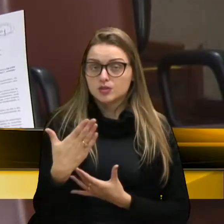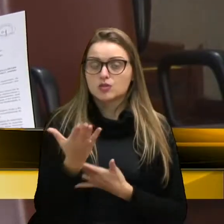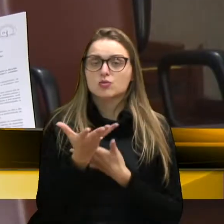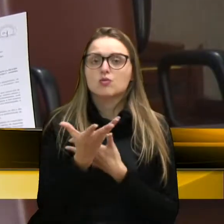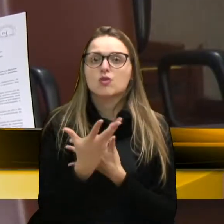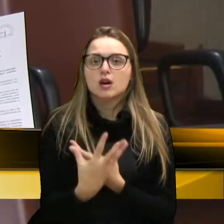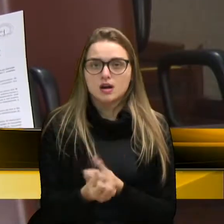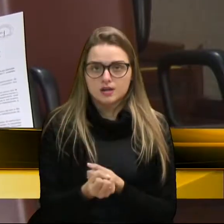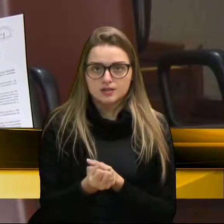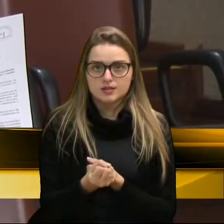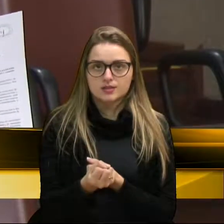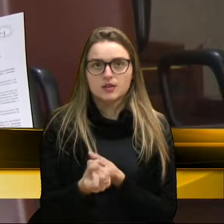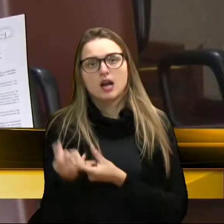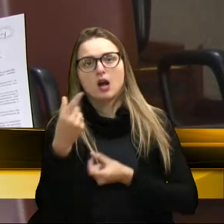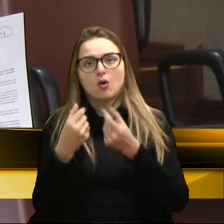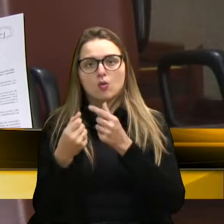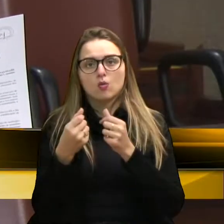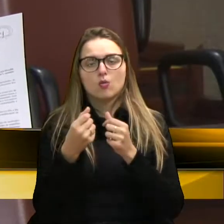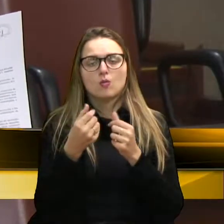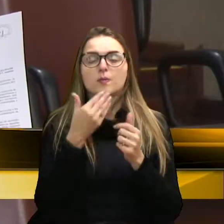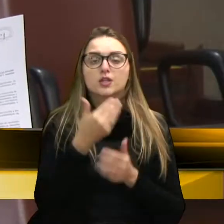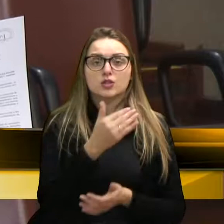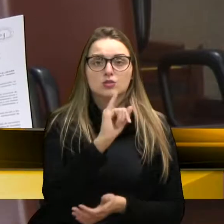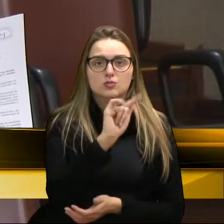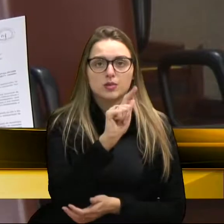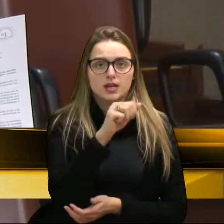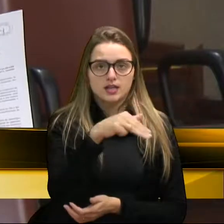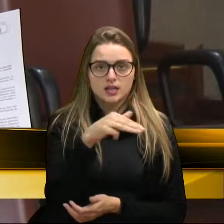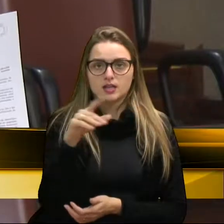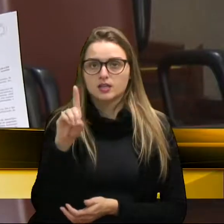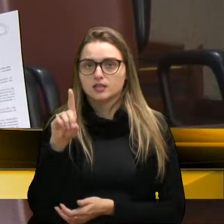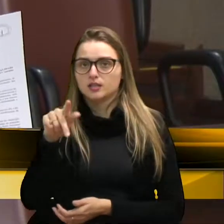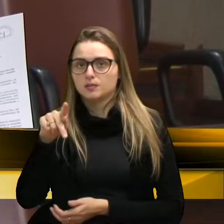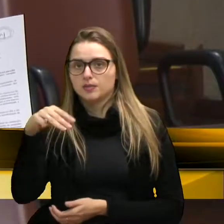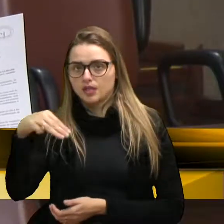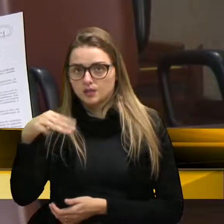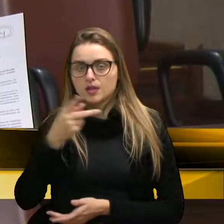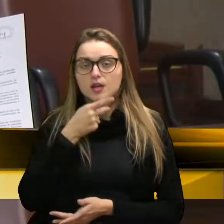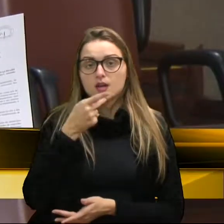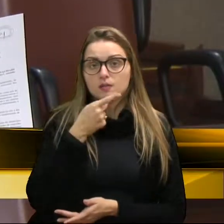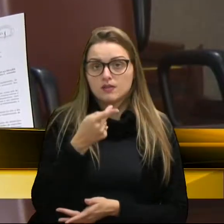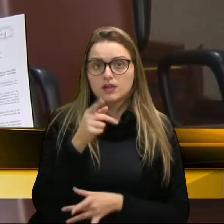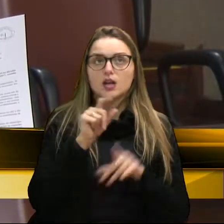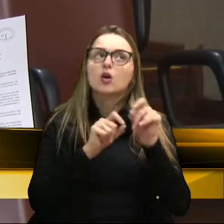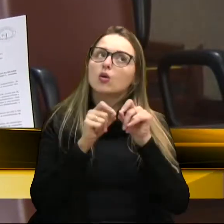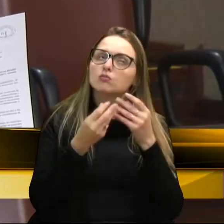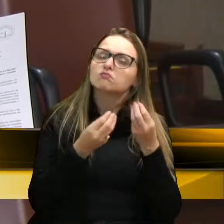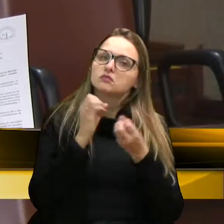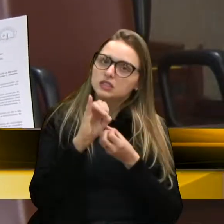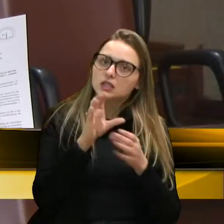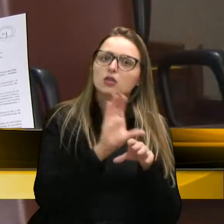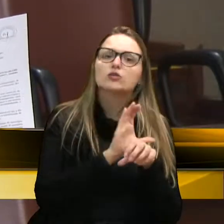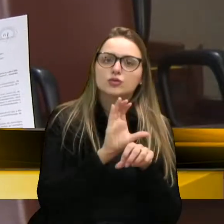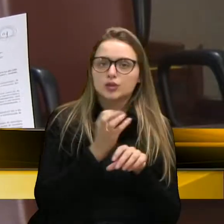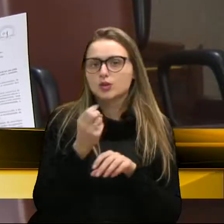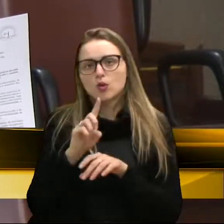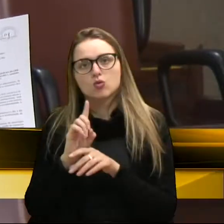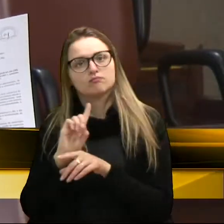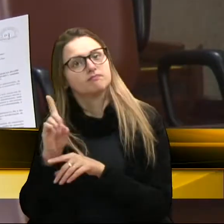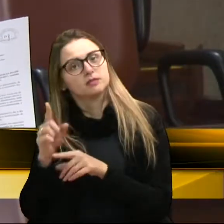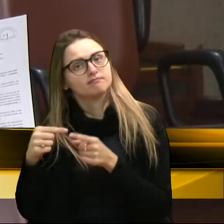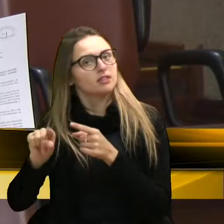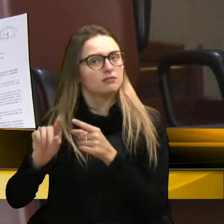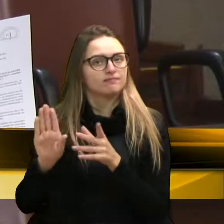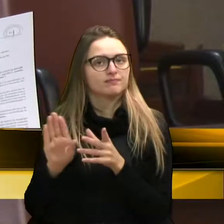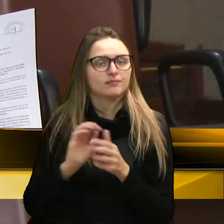diligências do feito ao IGAM e à DPM, para se manifestarem quanto à constitucionalidade e viabilidade da matéria em